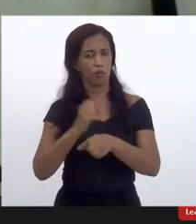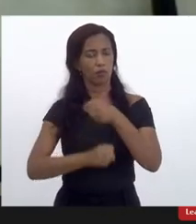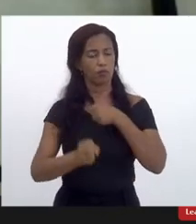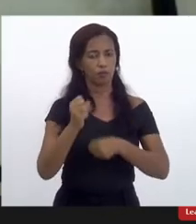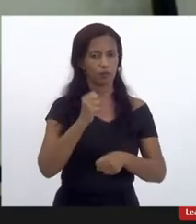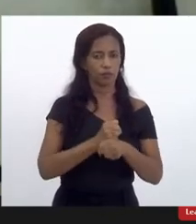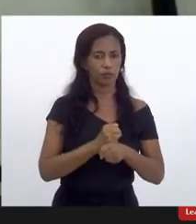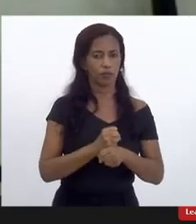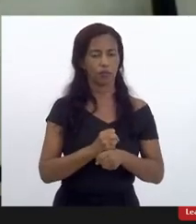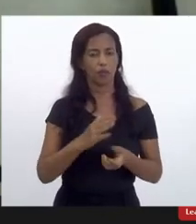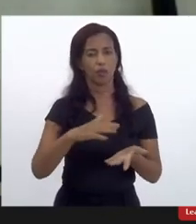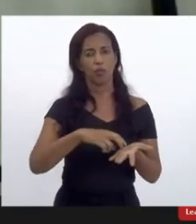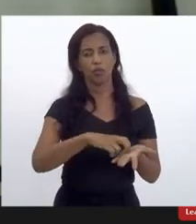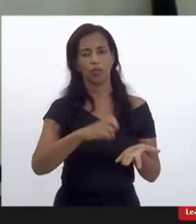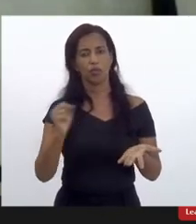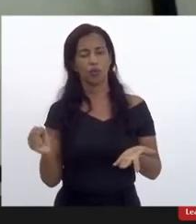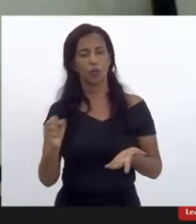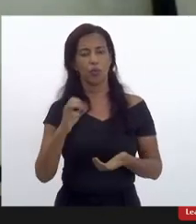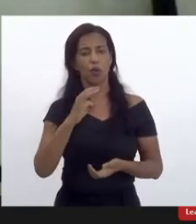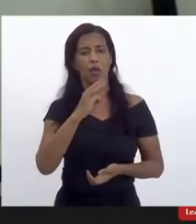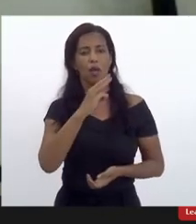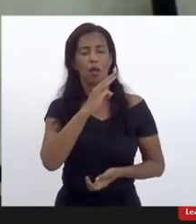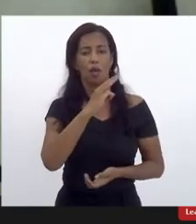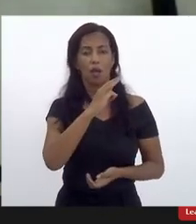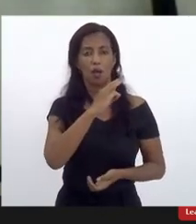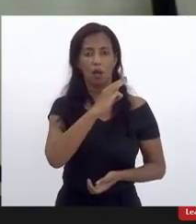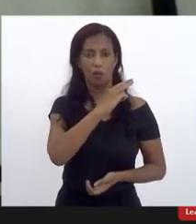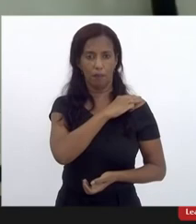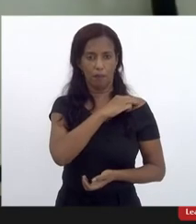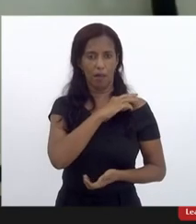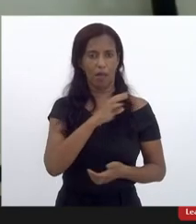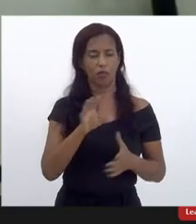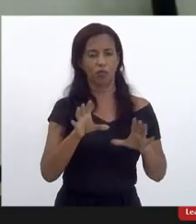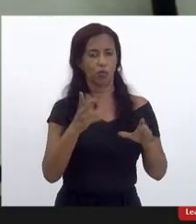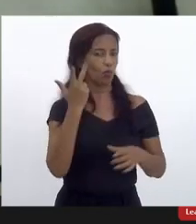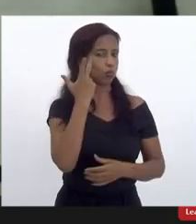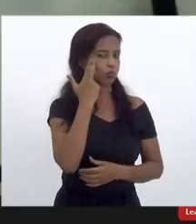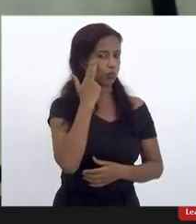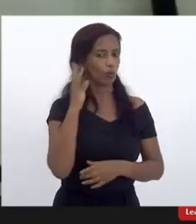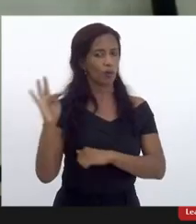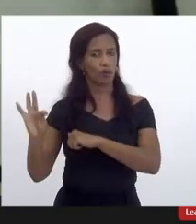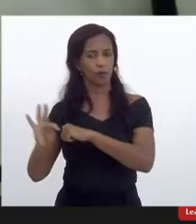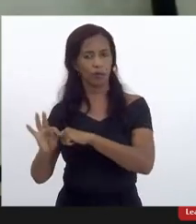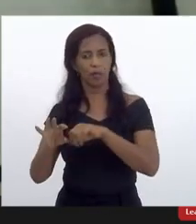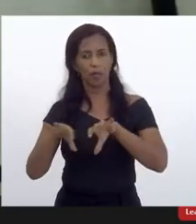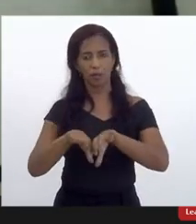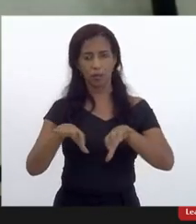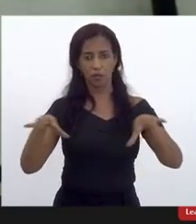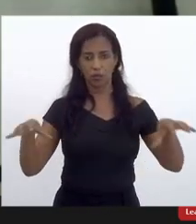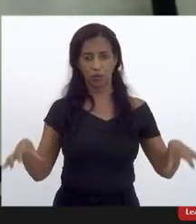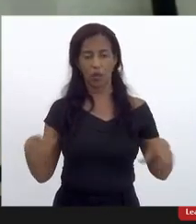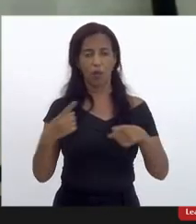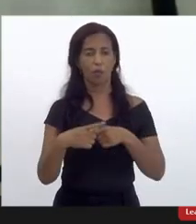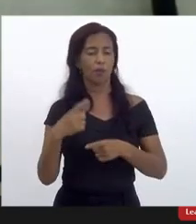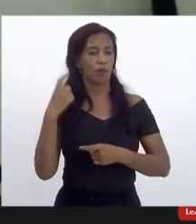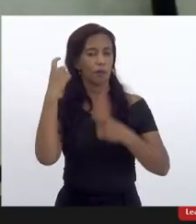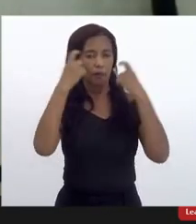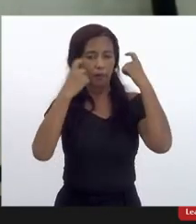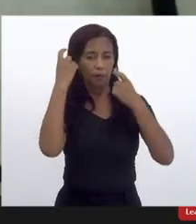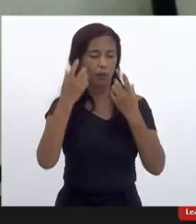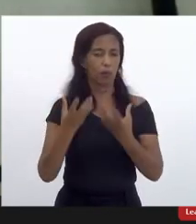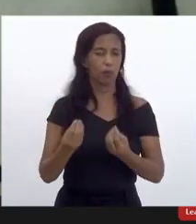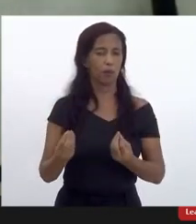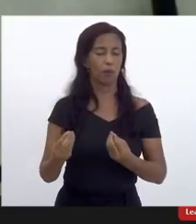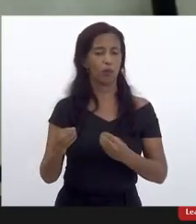passado, desvincular o médio e o técnico, no que se refere ao terceiro ano, porque me preocupa muito os